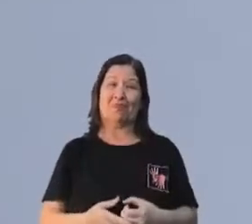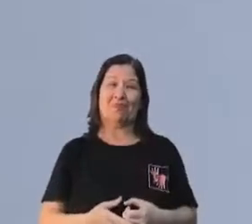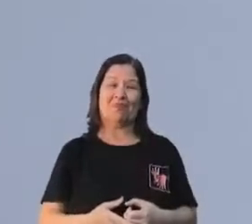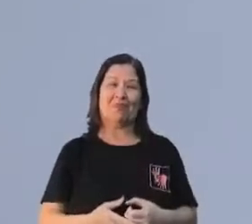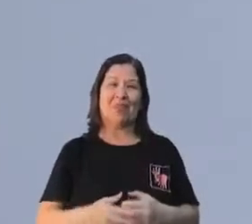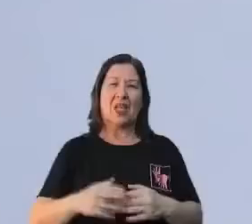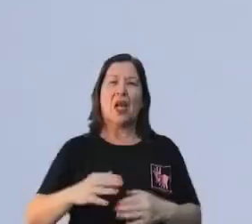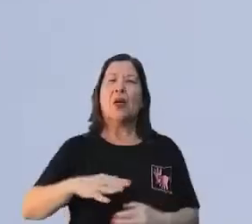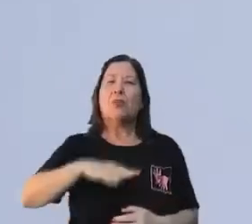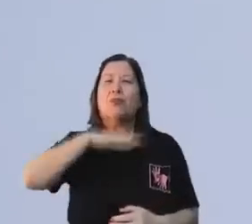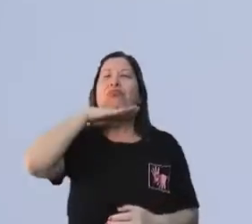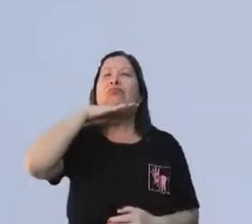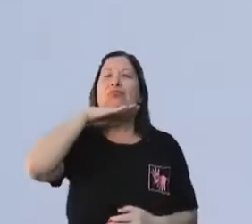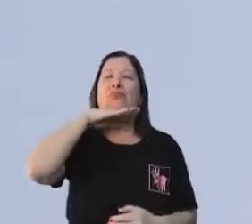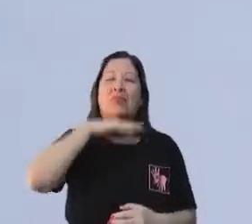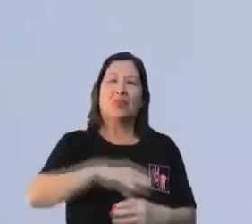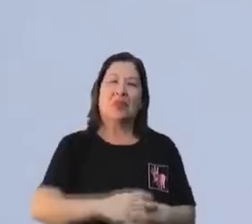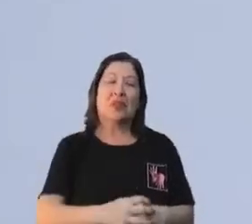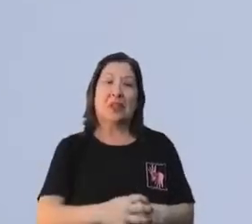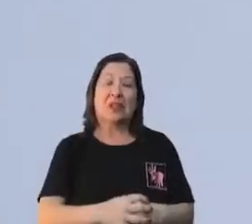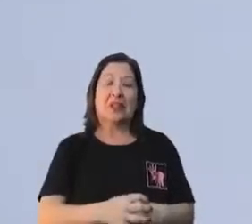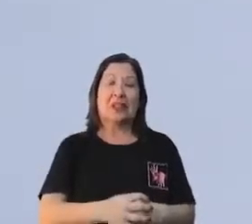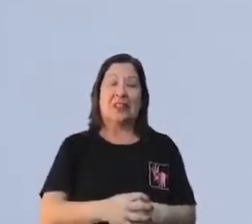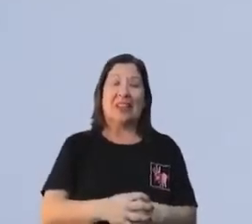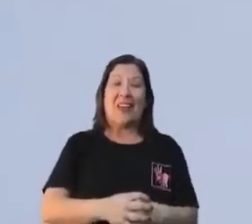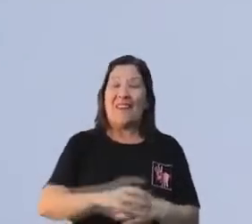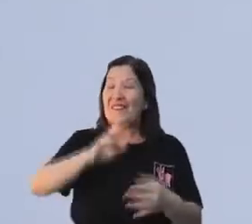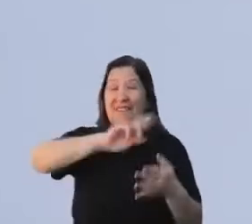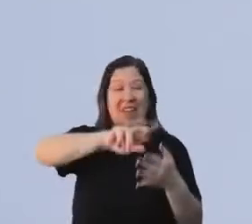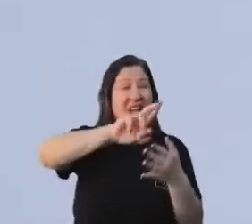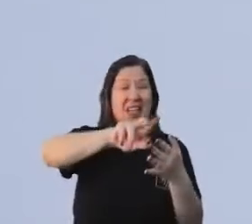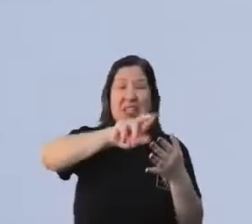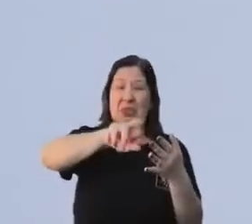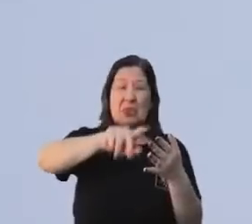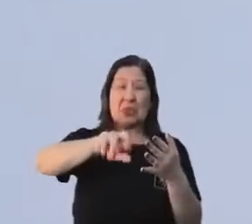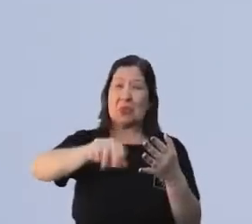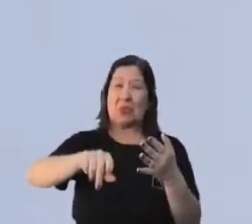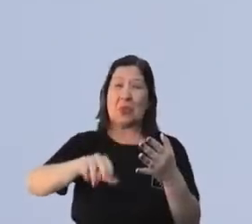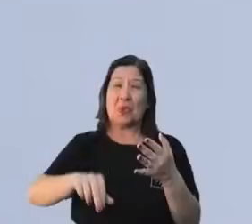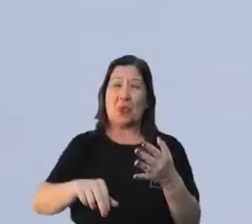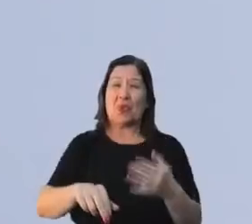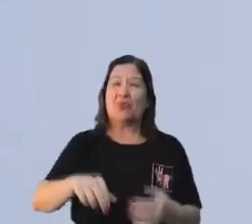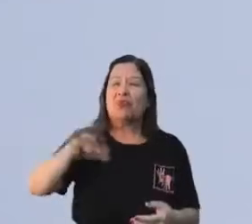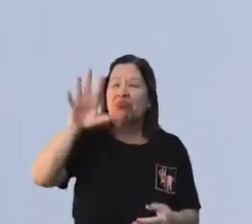De João 12, que tem dentro desse vaso uma libra de perfume.